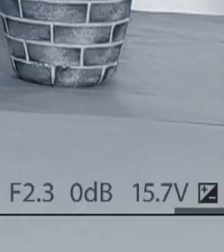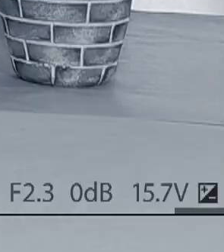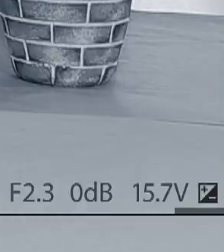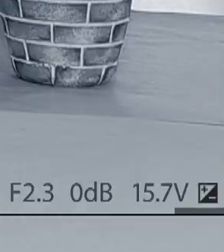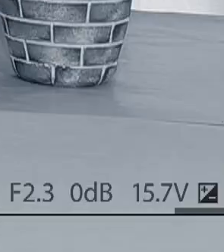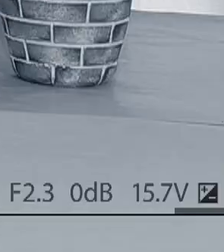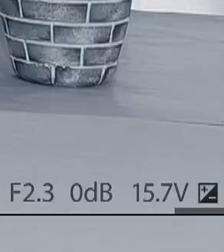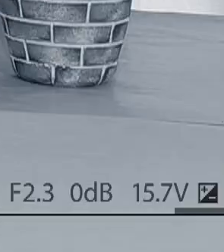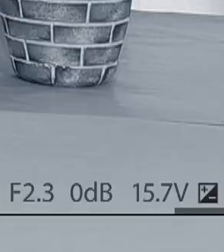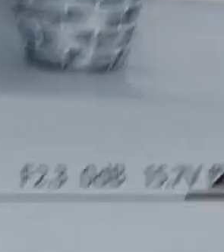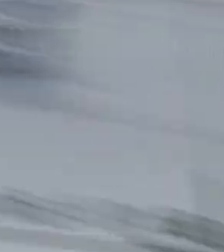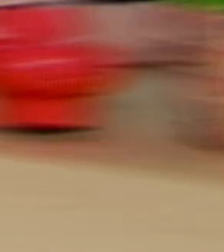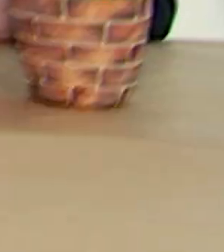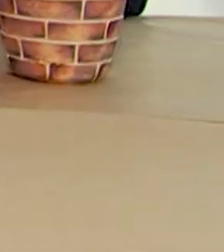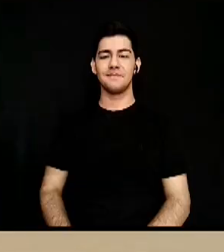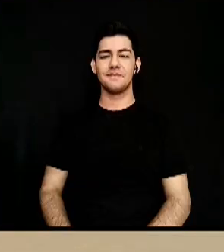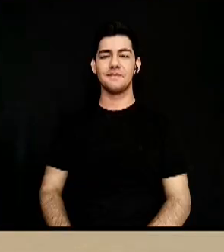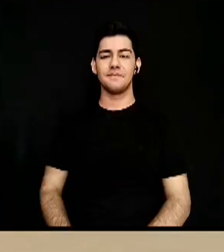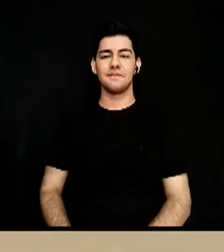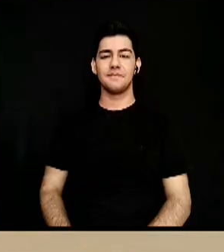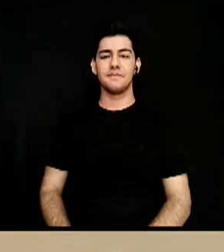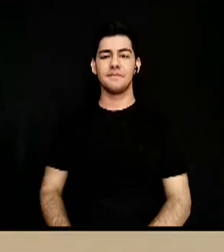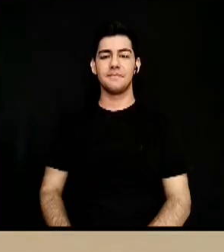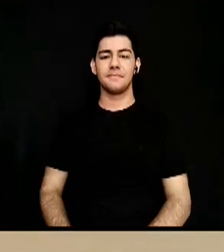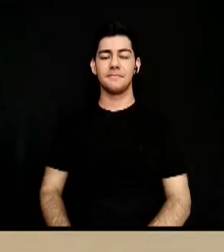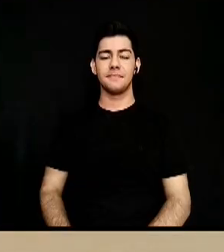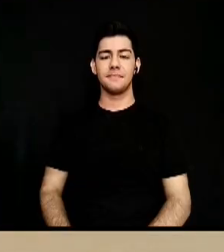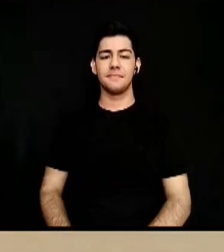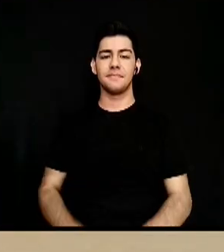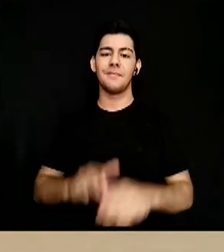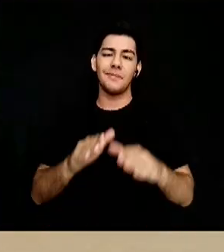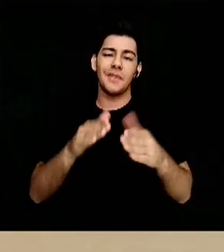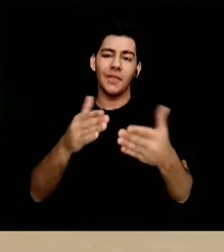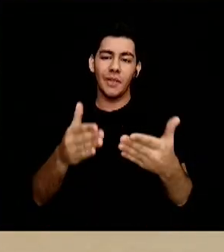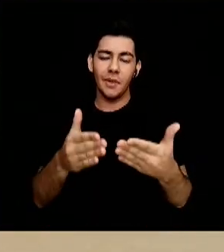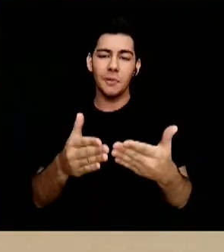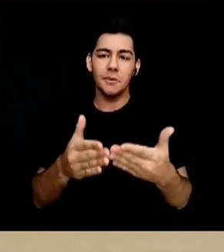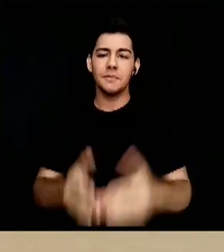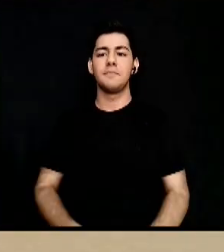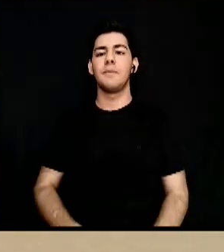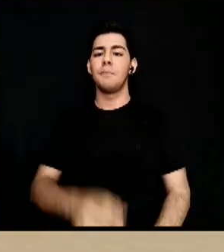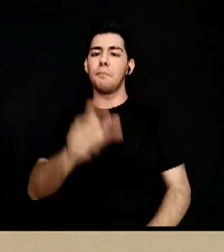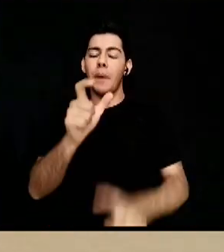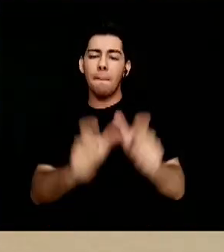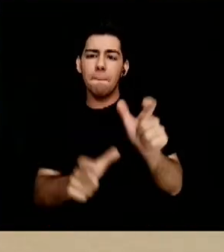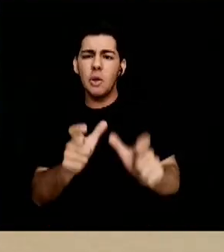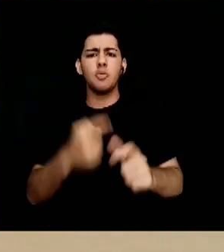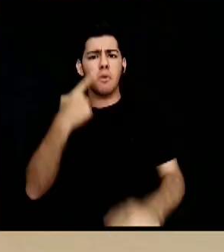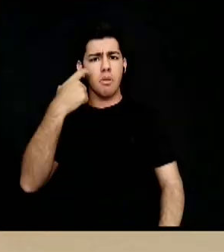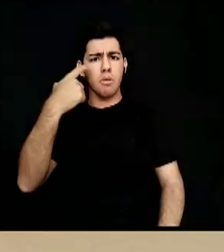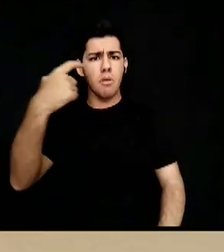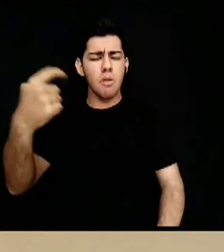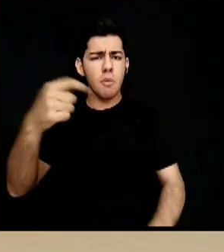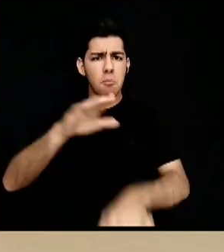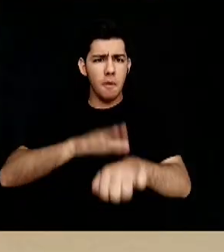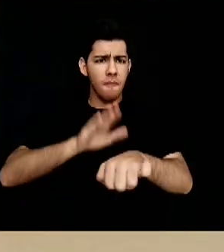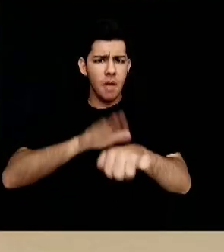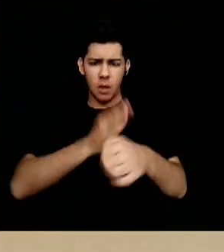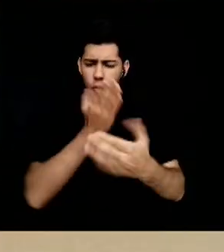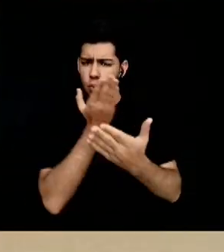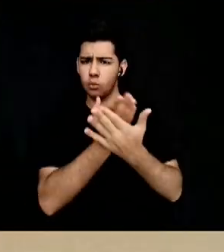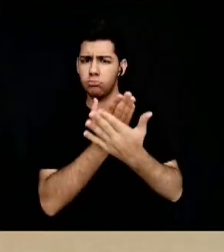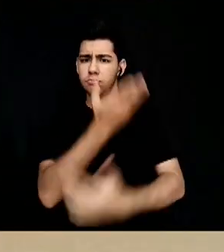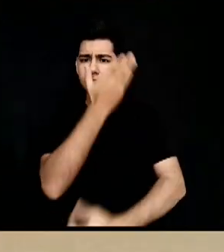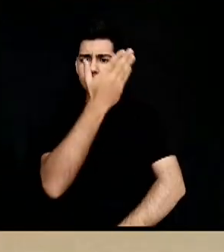O Célio vai querer usar isso mesmo. E aí, assim, Simone, para quem se interessa em ter aulas com você, você dá aula só em